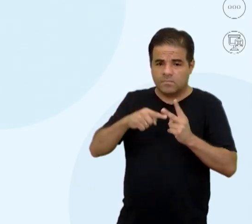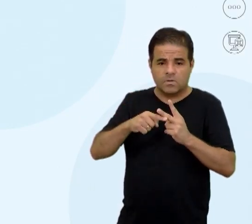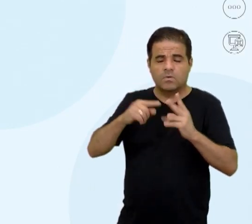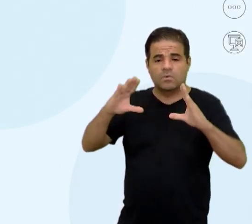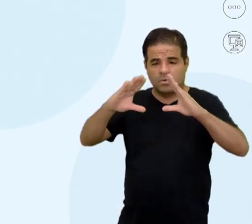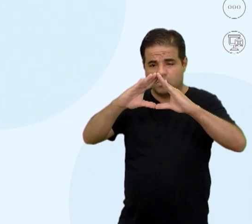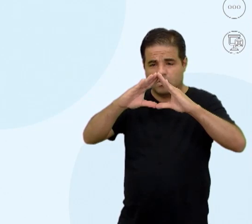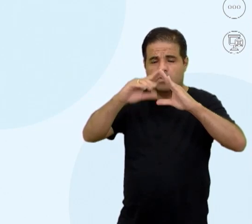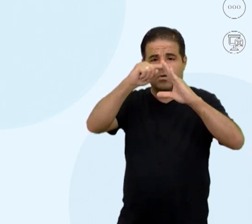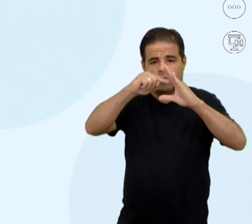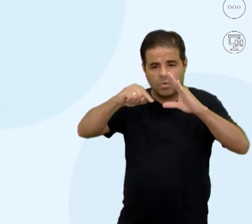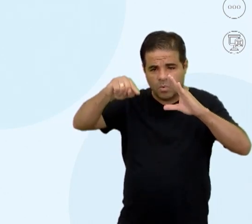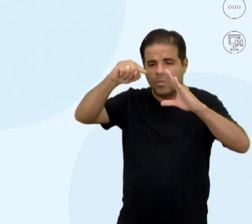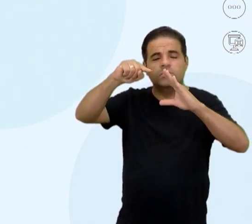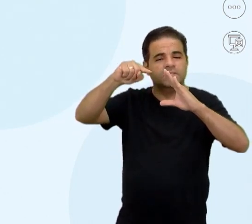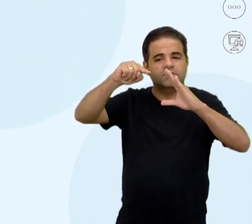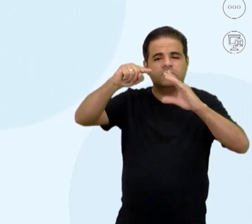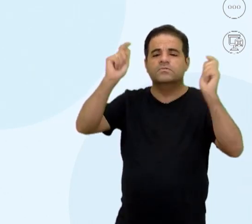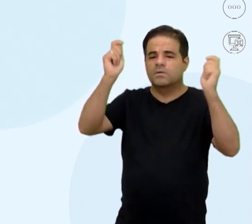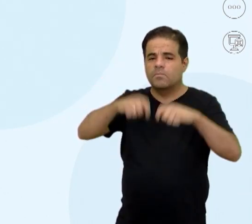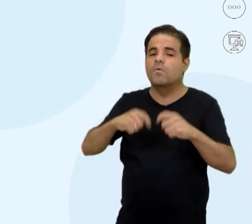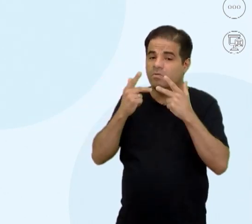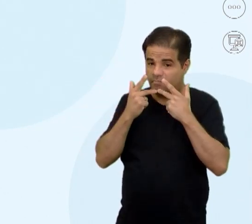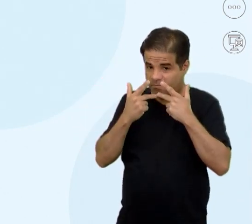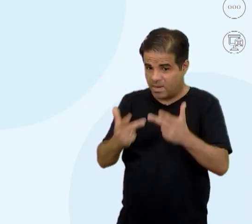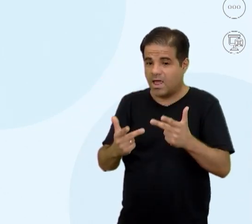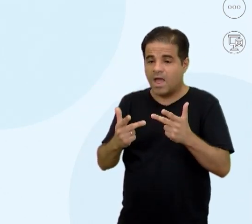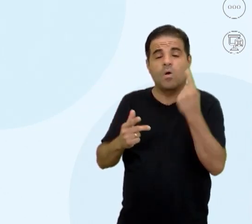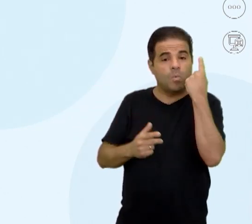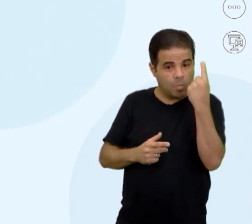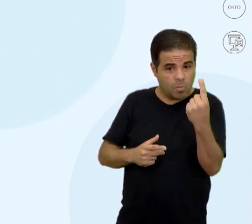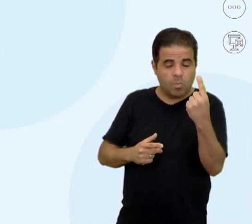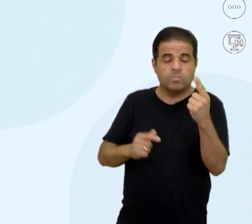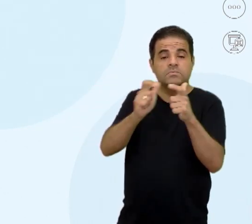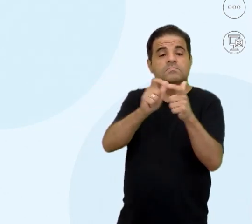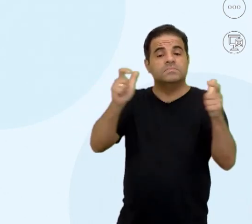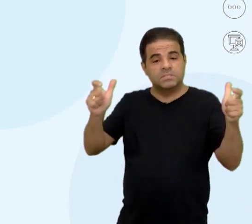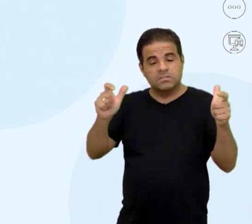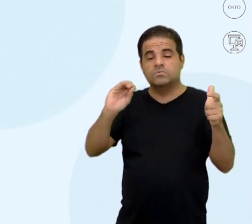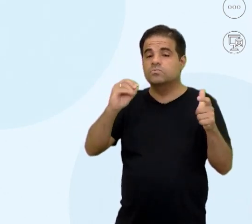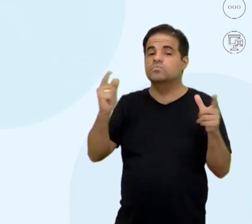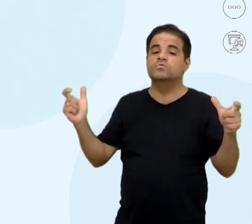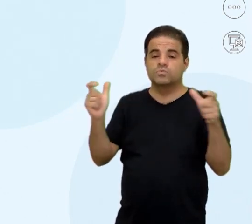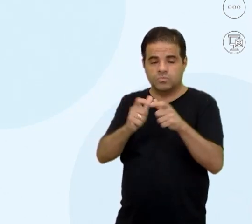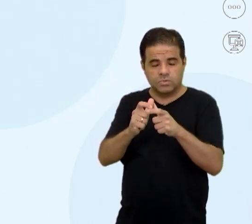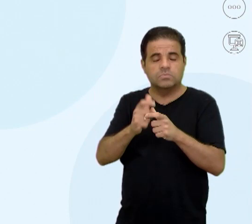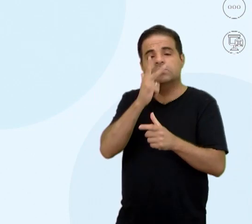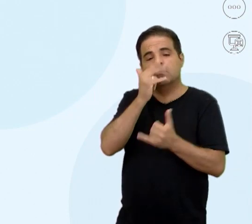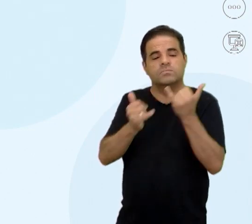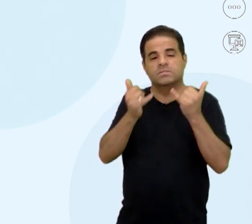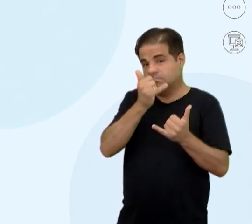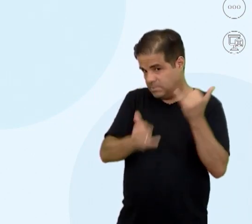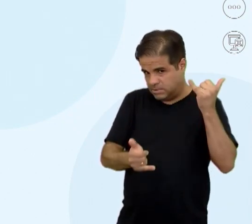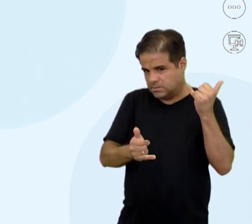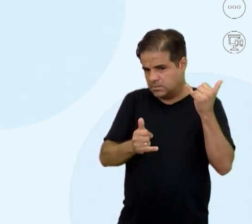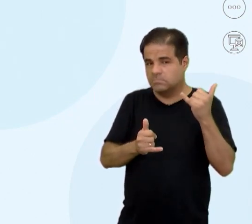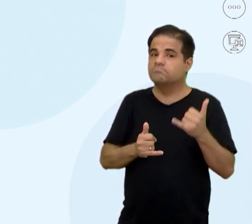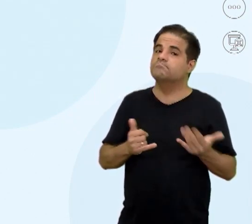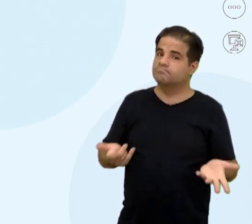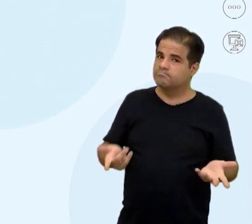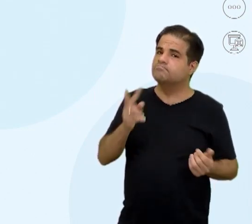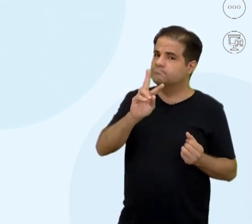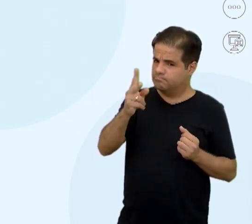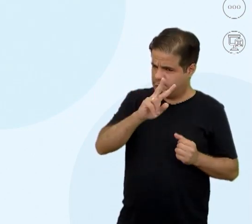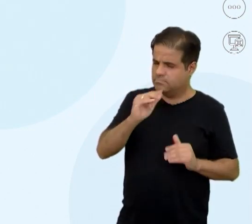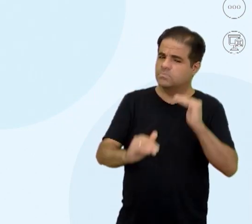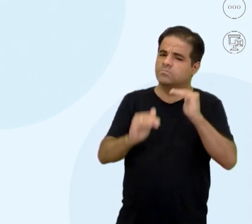angulinhos correspondentes congruentes, você pode dizer, então, que um é a ampliação ou redução do outro, eles são semelhantes, né? Quer dizer, os lados